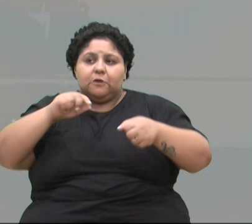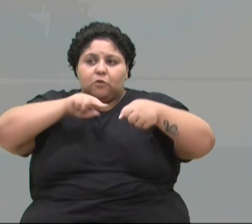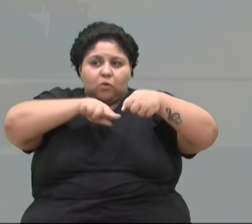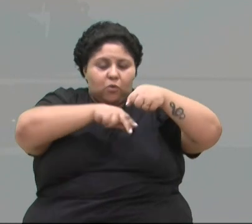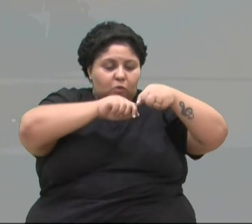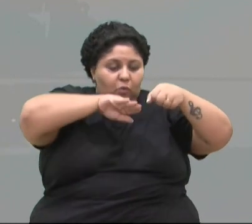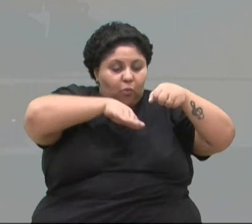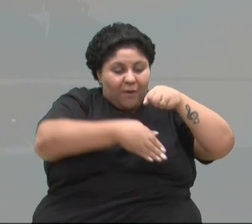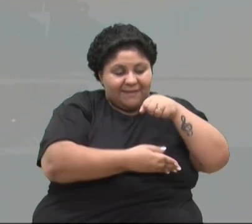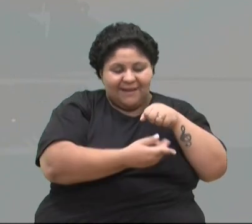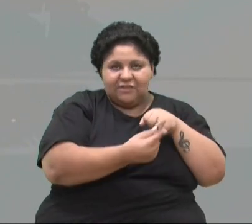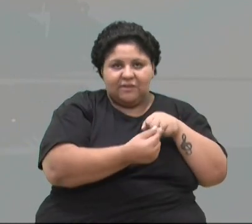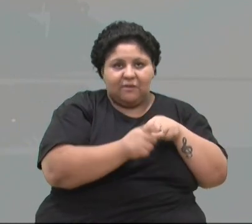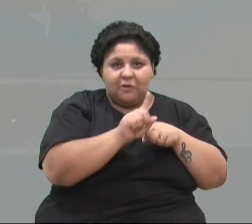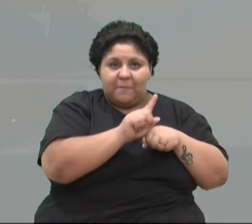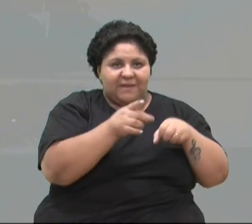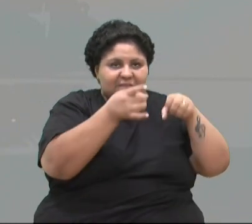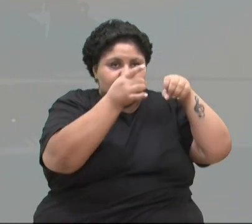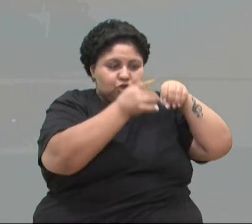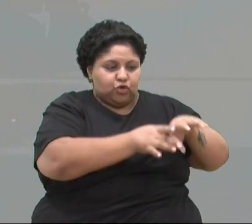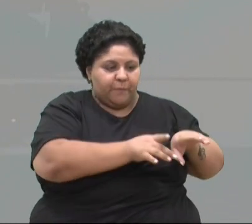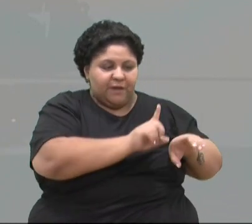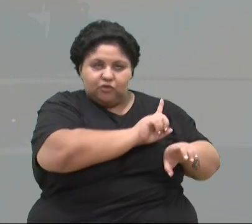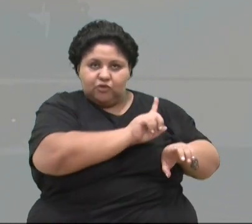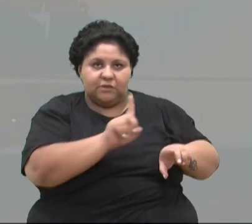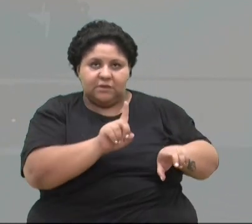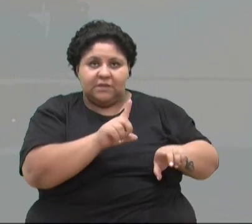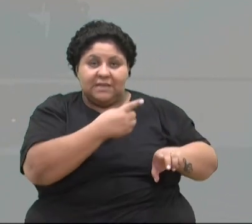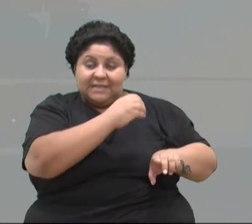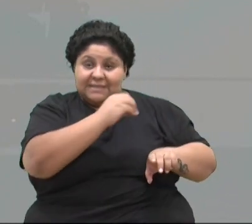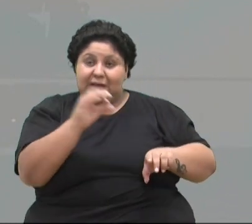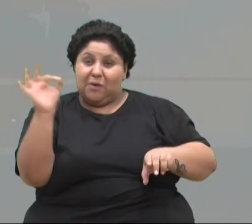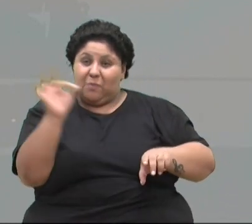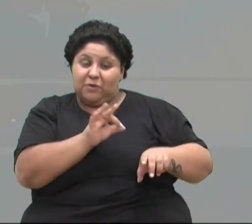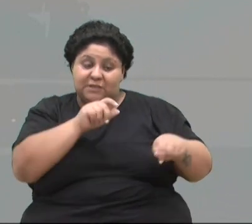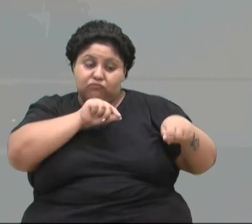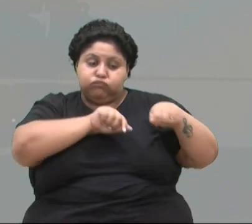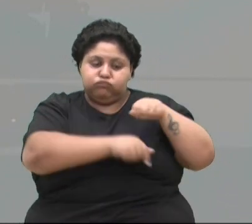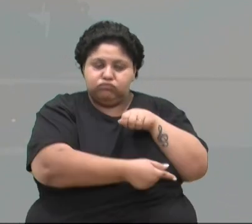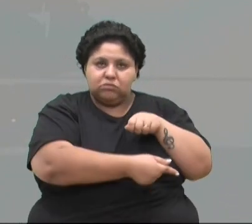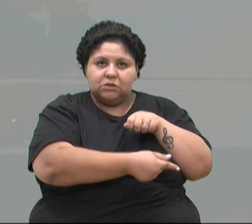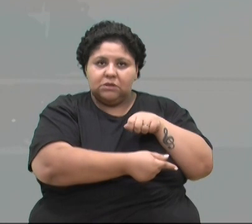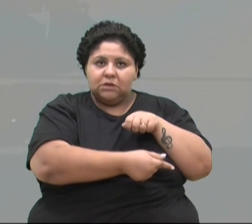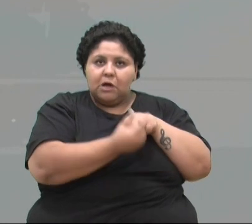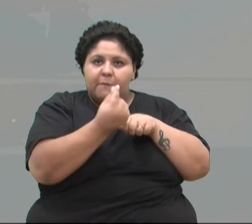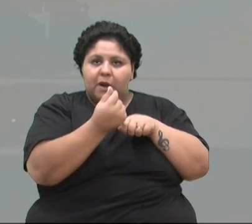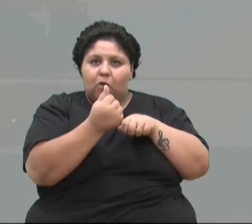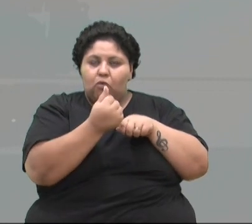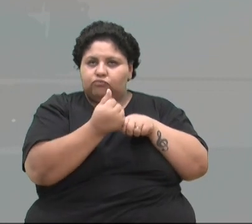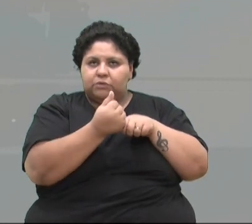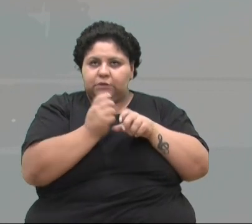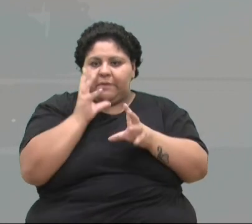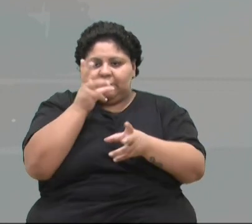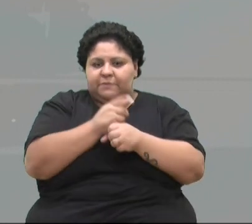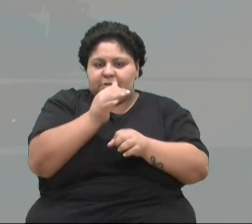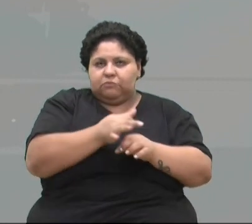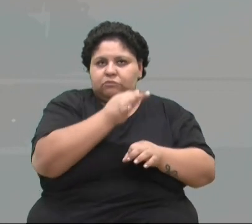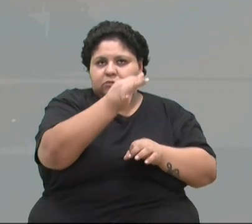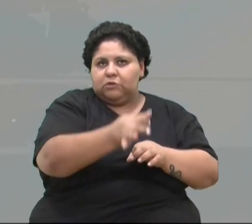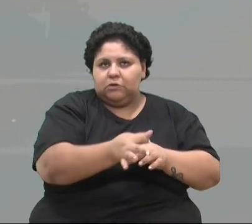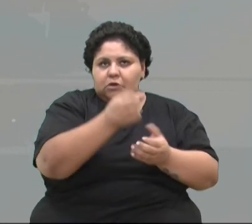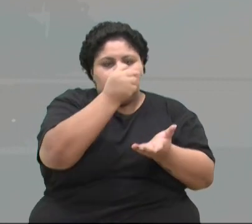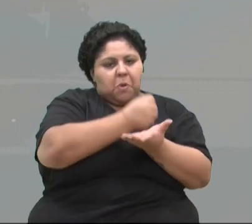não é um recurso que está sobrando. Ele está 100% empenhado para despesas futuras, né? Só nos contratos com